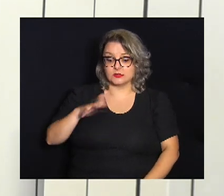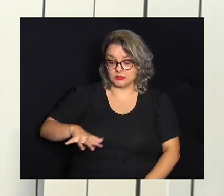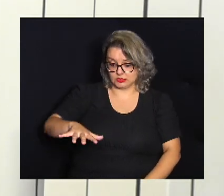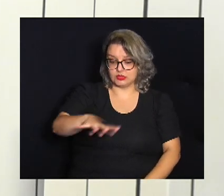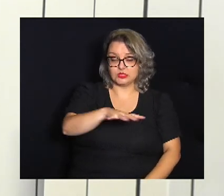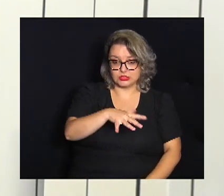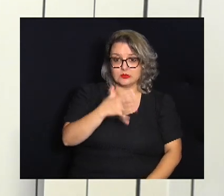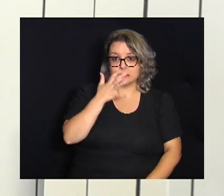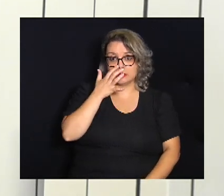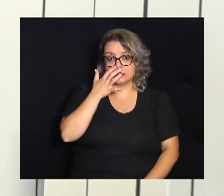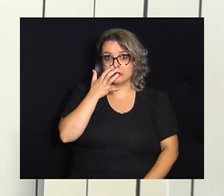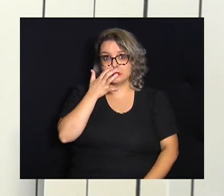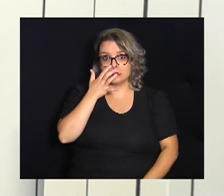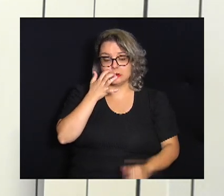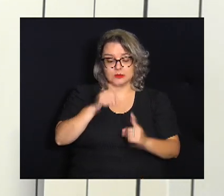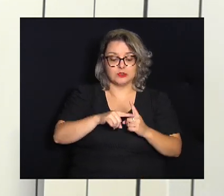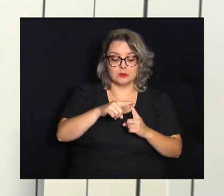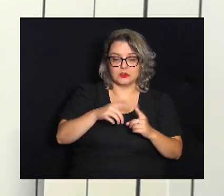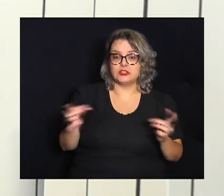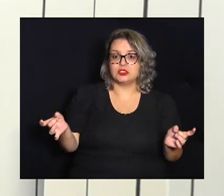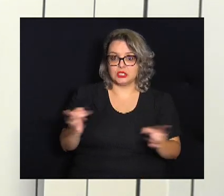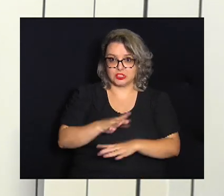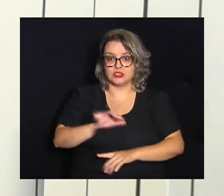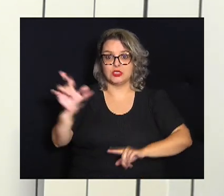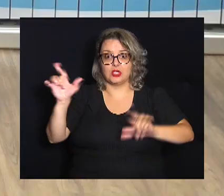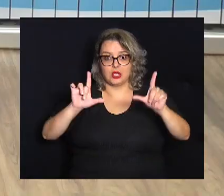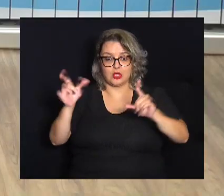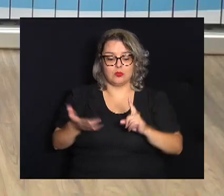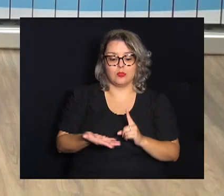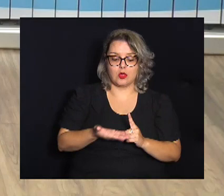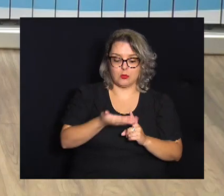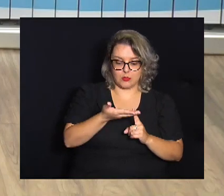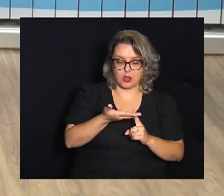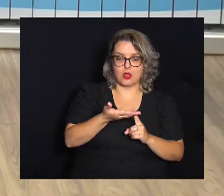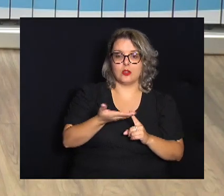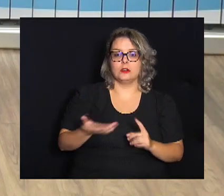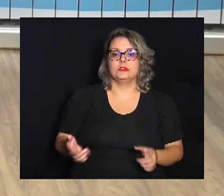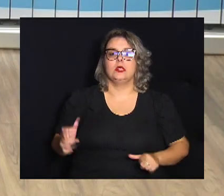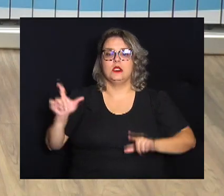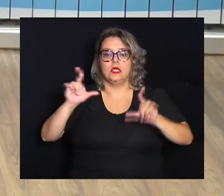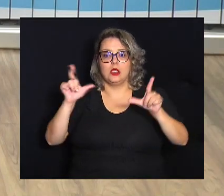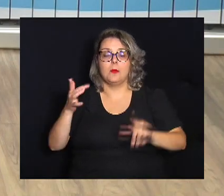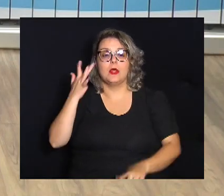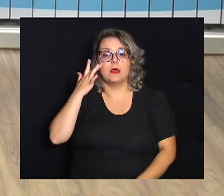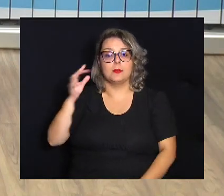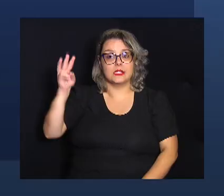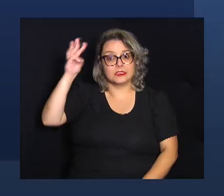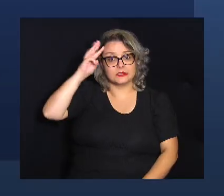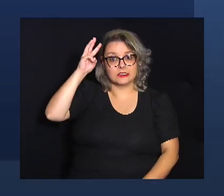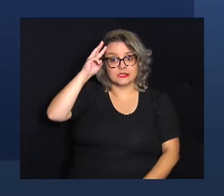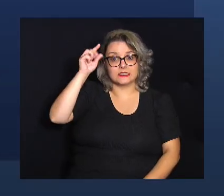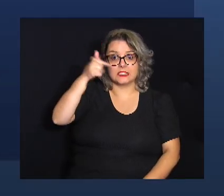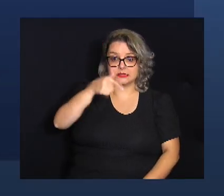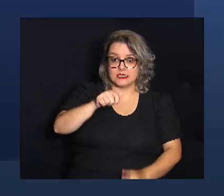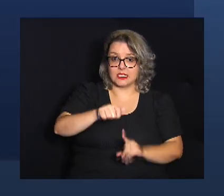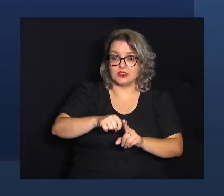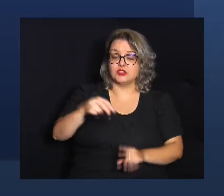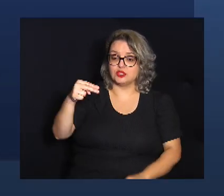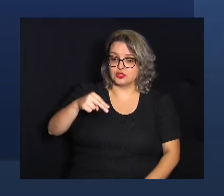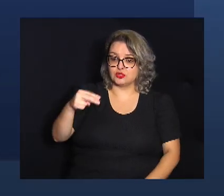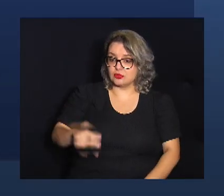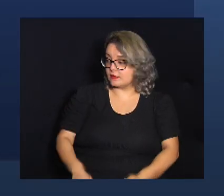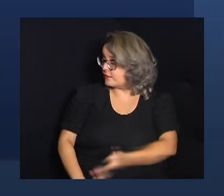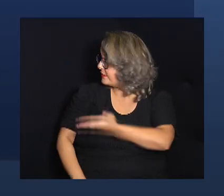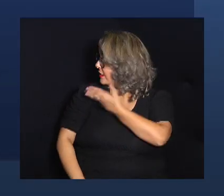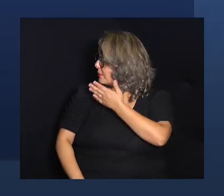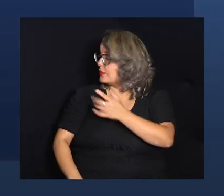região. Sobre as temperaturas, olha só, elas seguem subindo, elas já estão aqui na minha tela. Para amanhã, terça-feira, então, 7 de novembro,